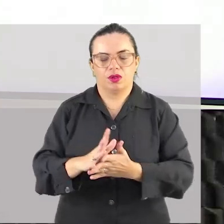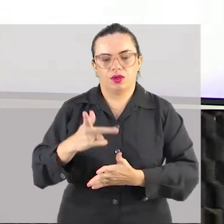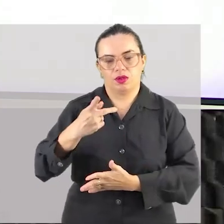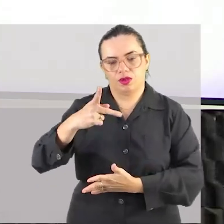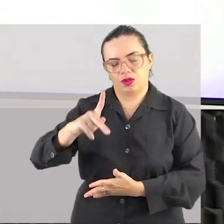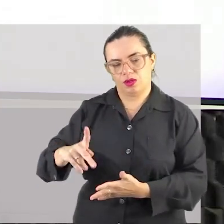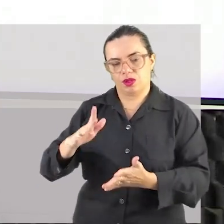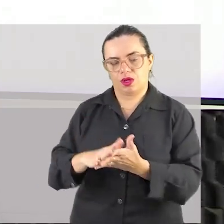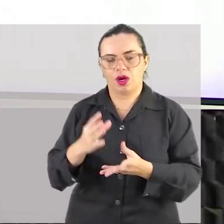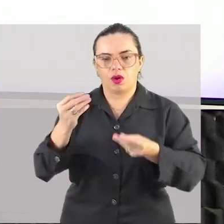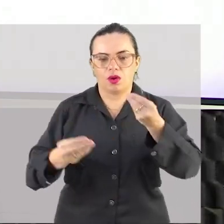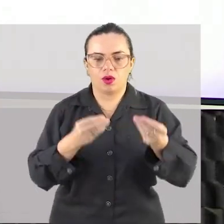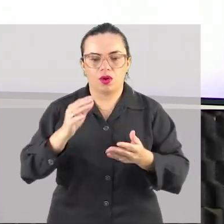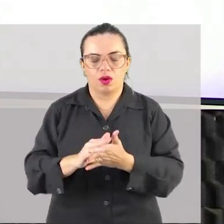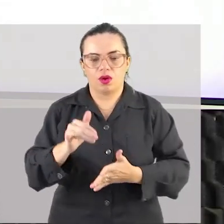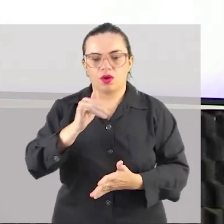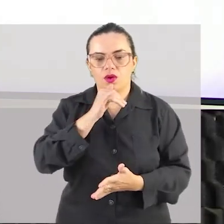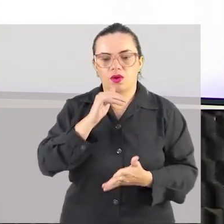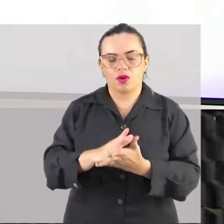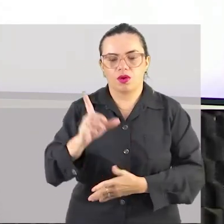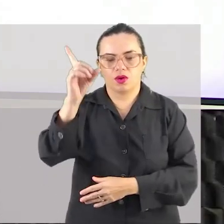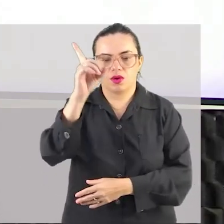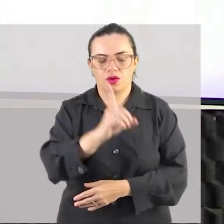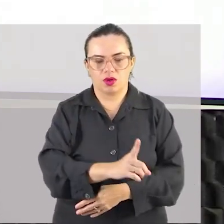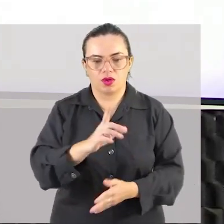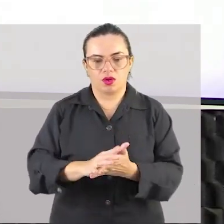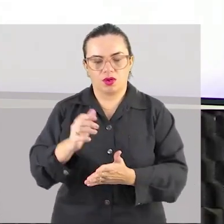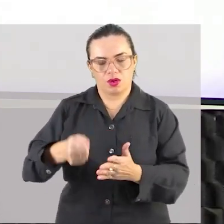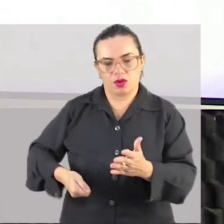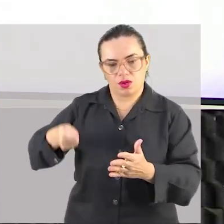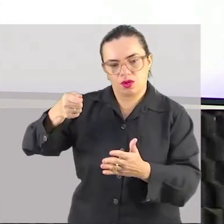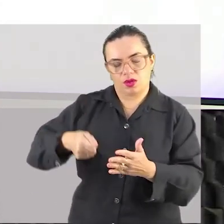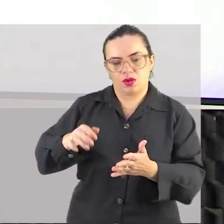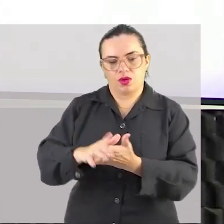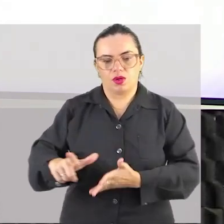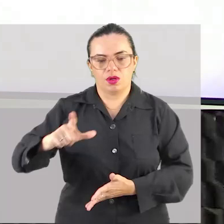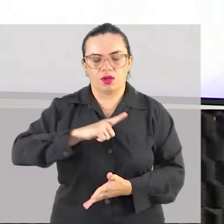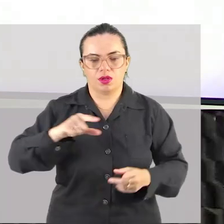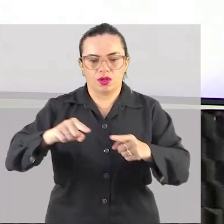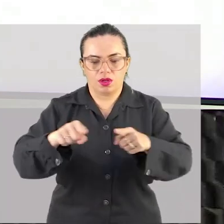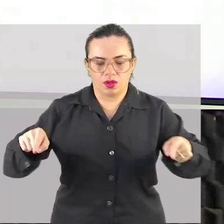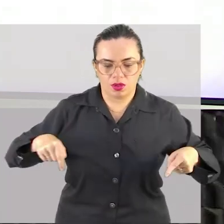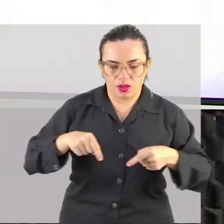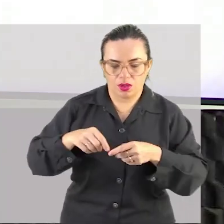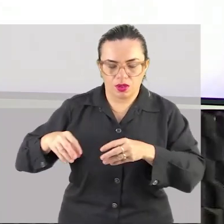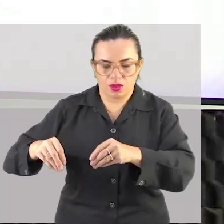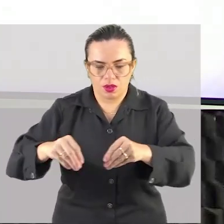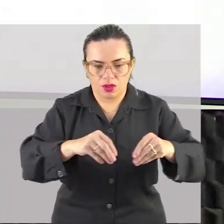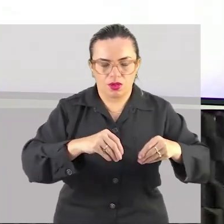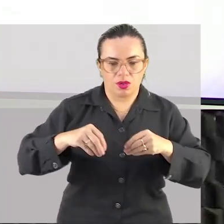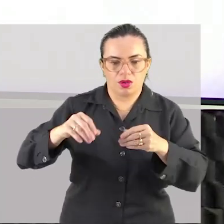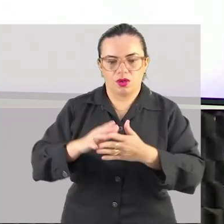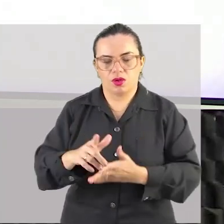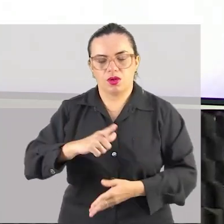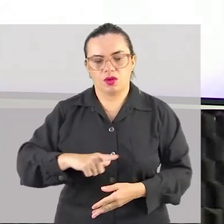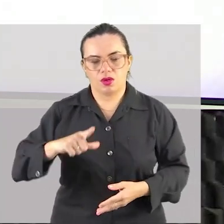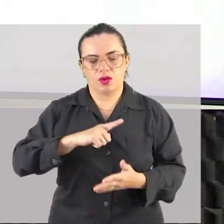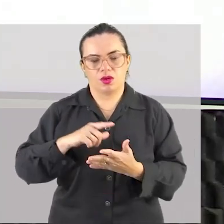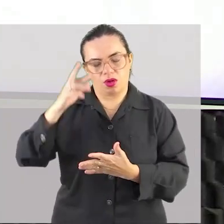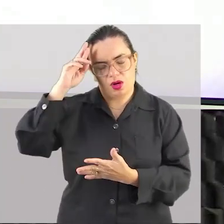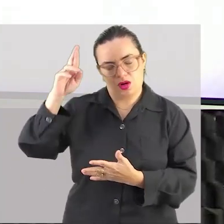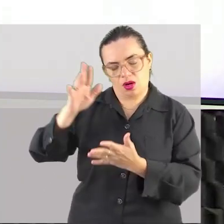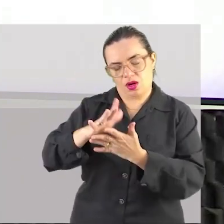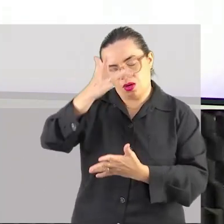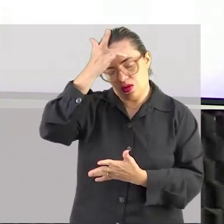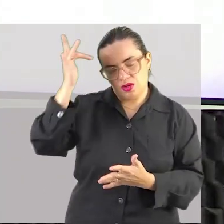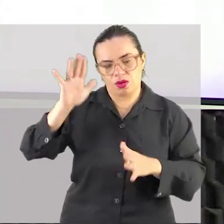como se eu estivesse colocando aqui o rol de direitos e deveres de quem tem uma propriedade fundiária, de quem tem uma